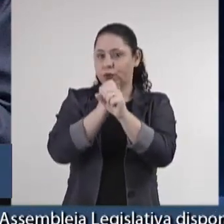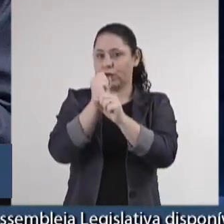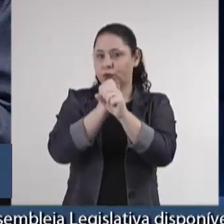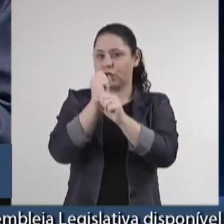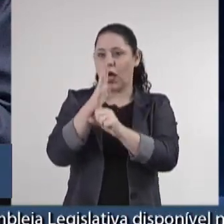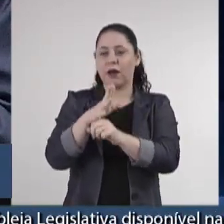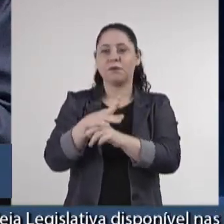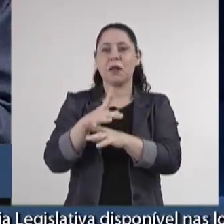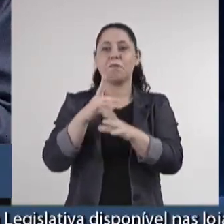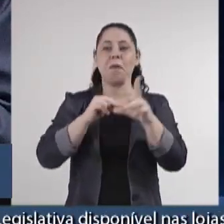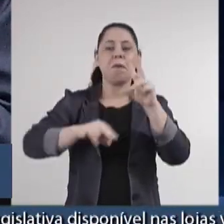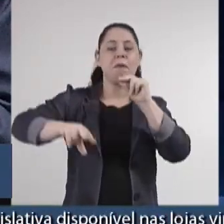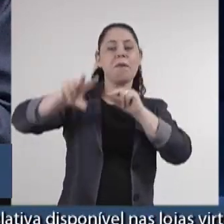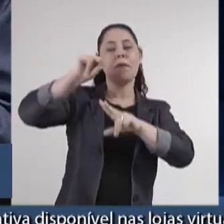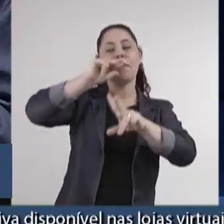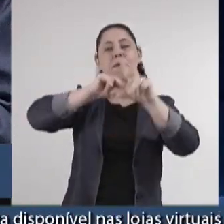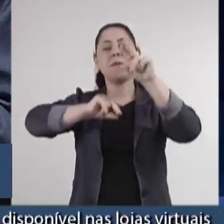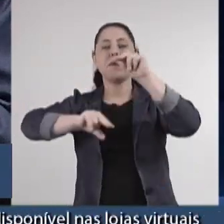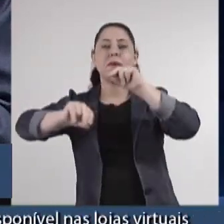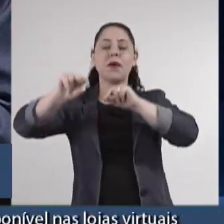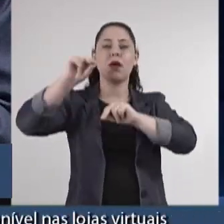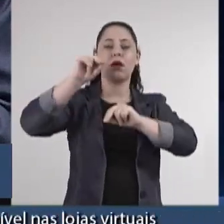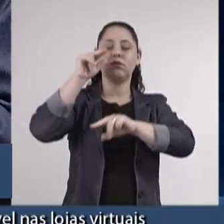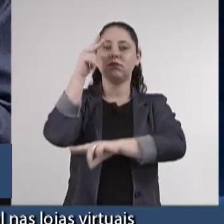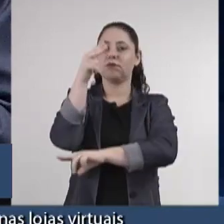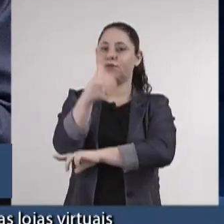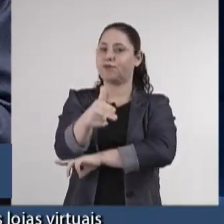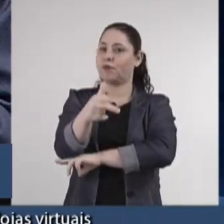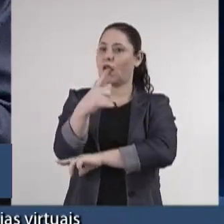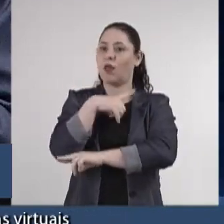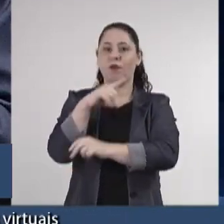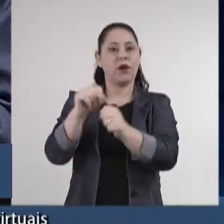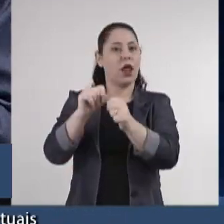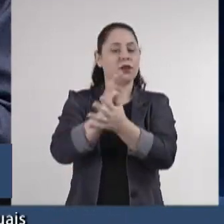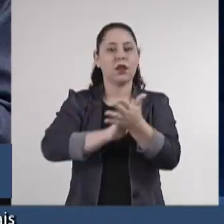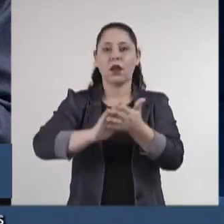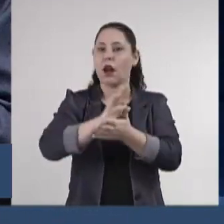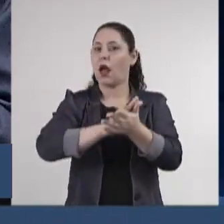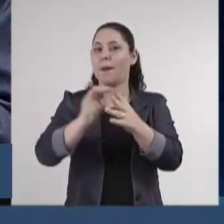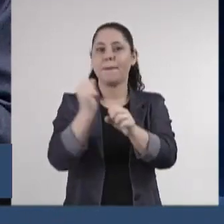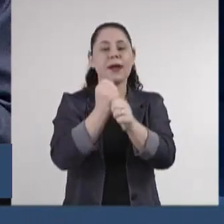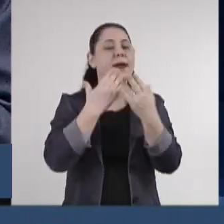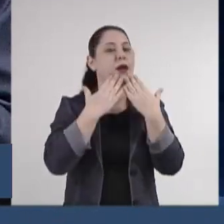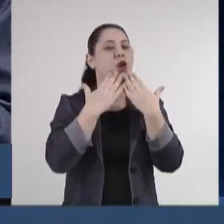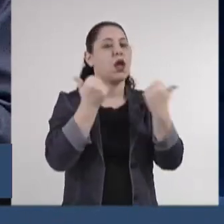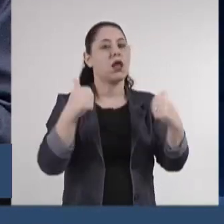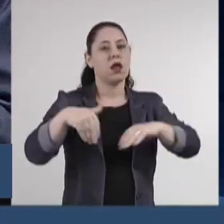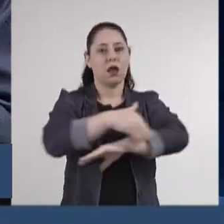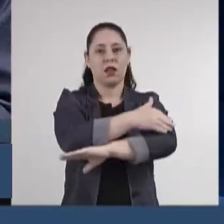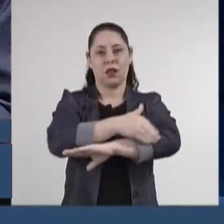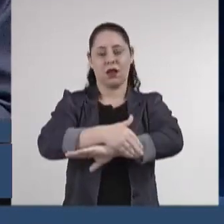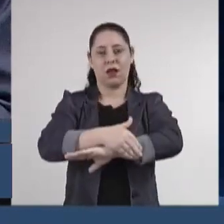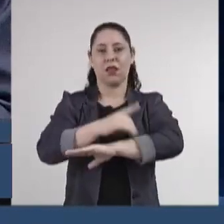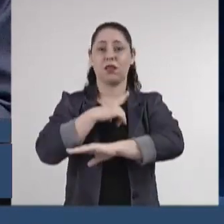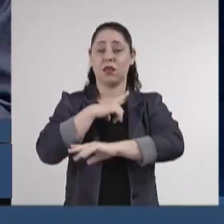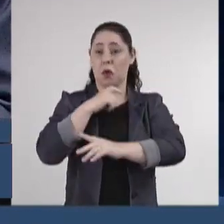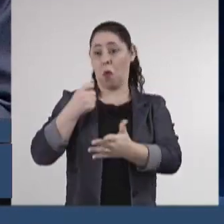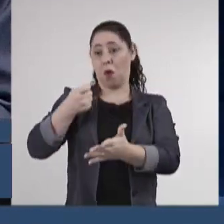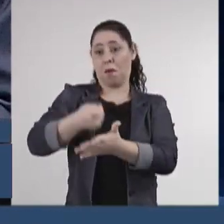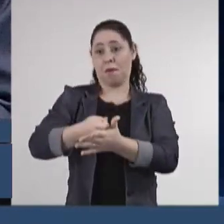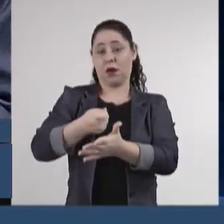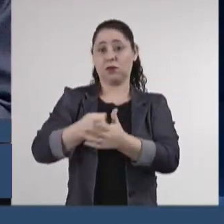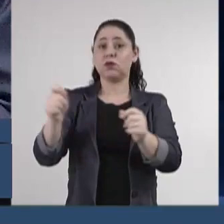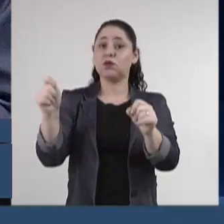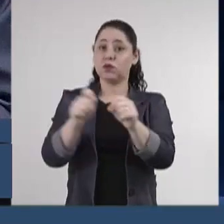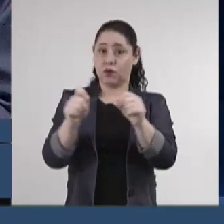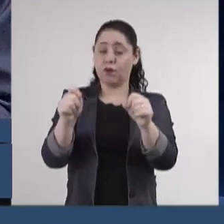com essa conversinha fiada, o pedágio, sem fazer nenhuma melhoria. E tem um tal de obrigação